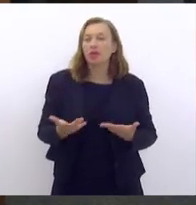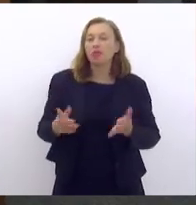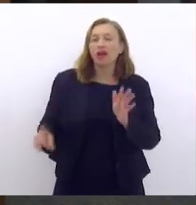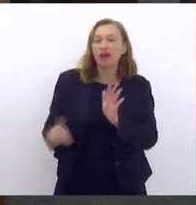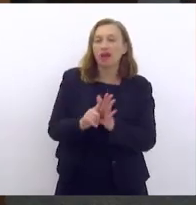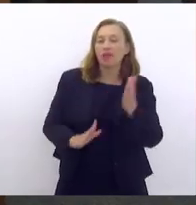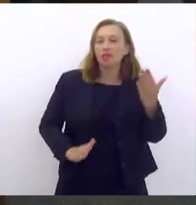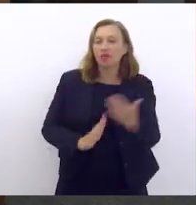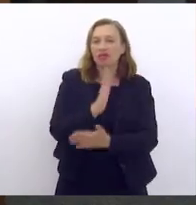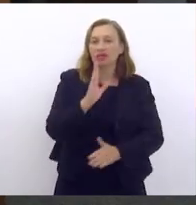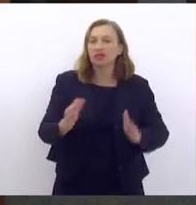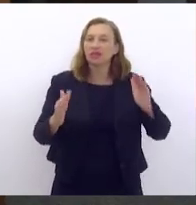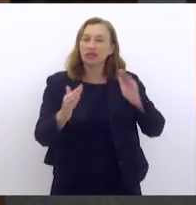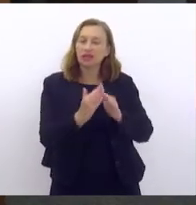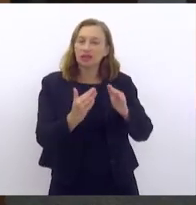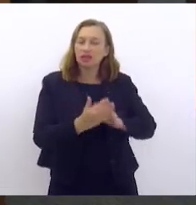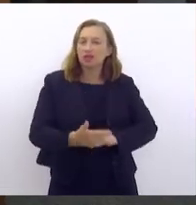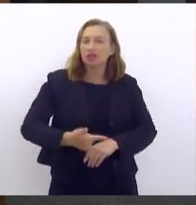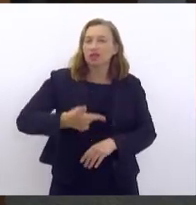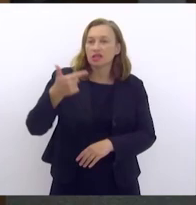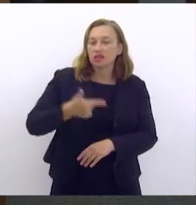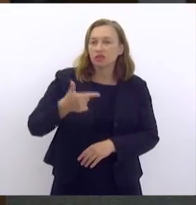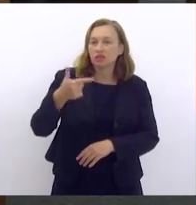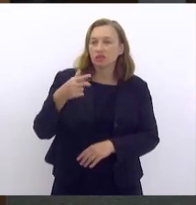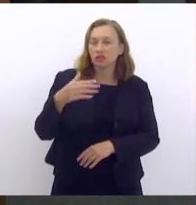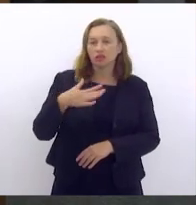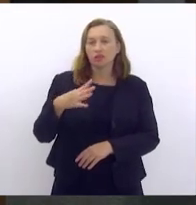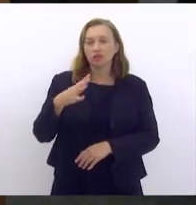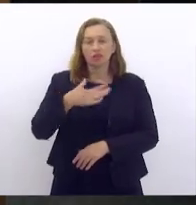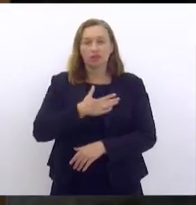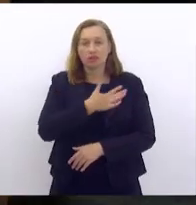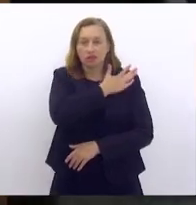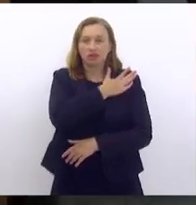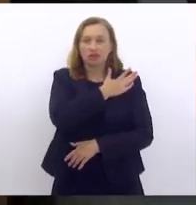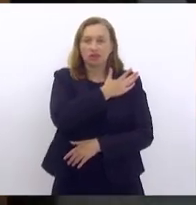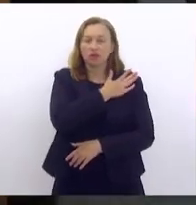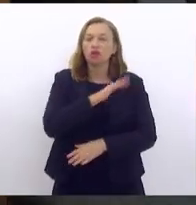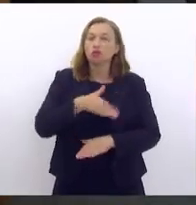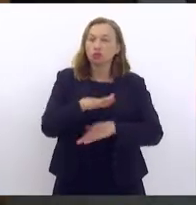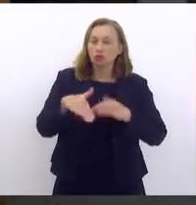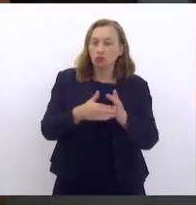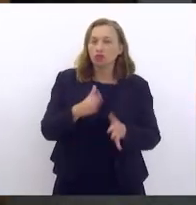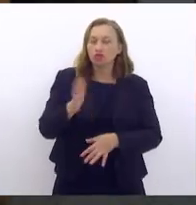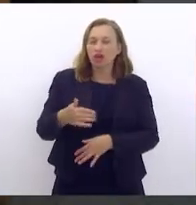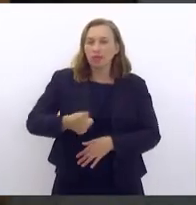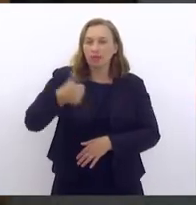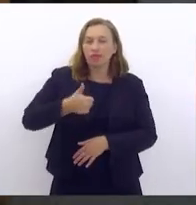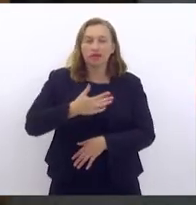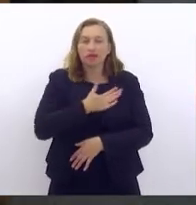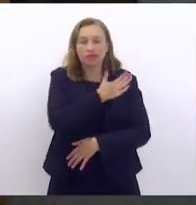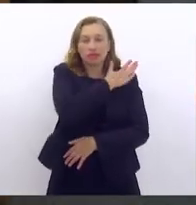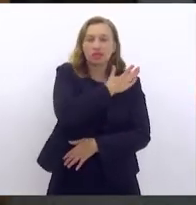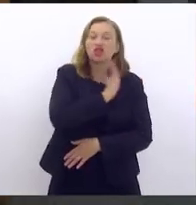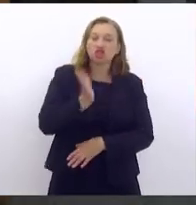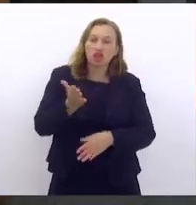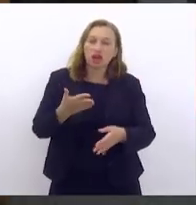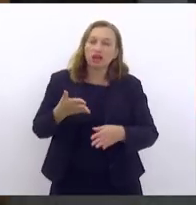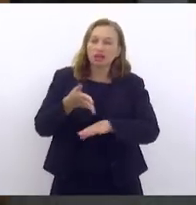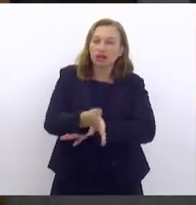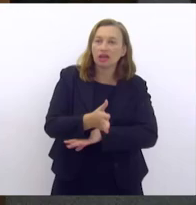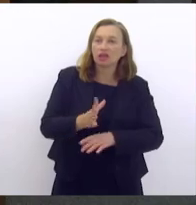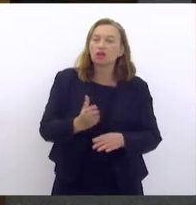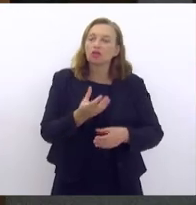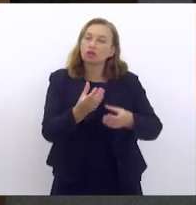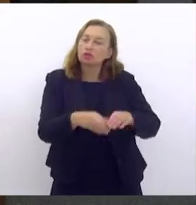o cargo de segundo tenente. Com isso, todos eles passaram a primeiro tenente, que já deveriam ter entrado no concurso nesse